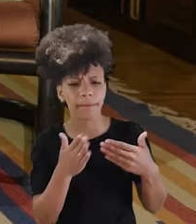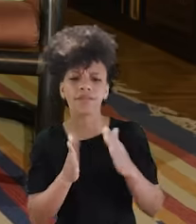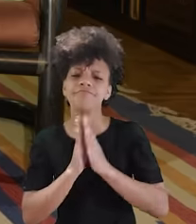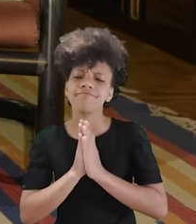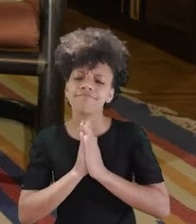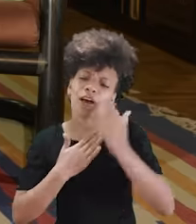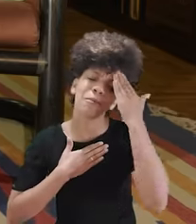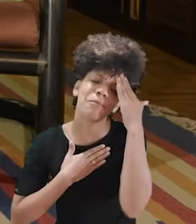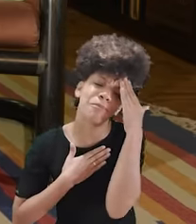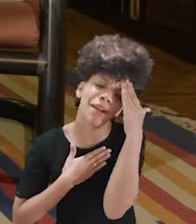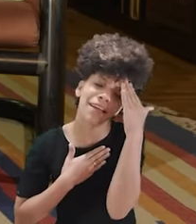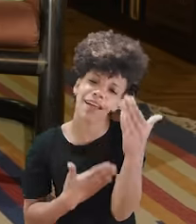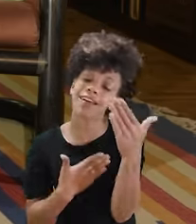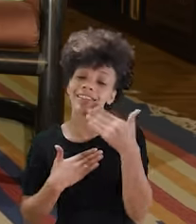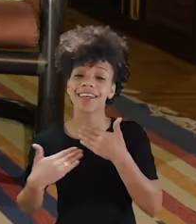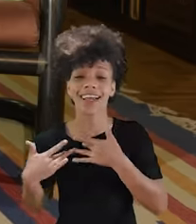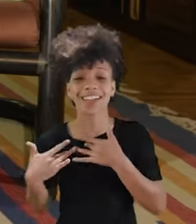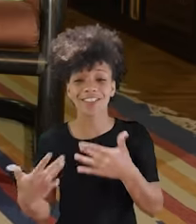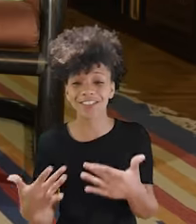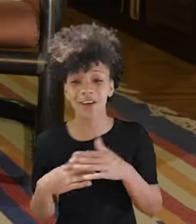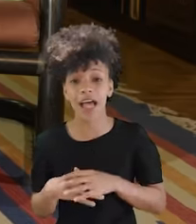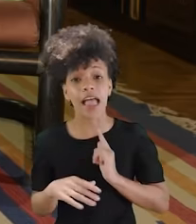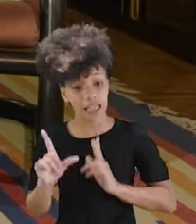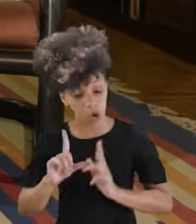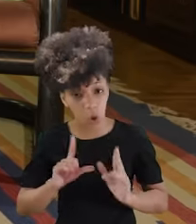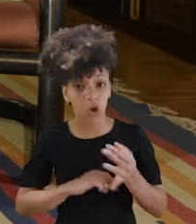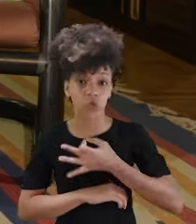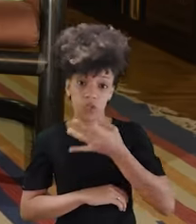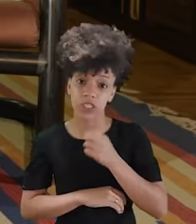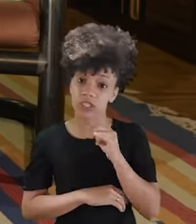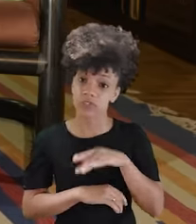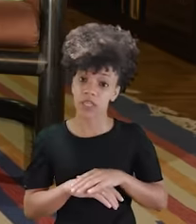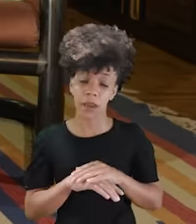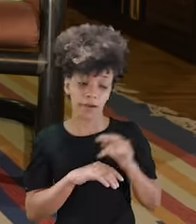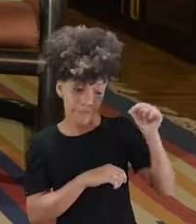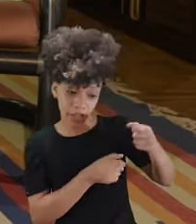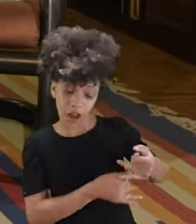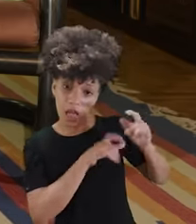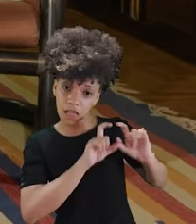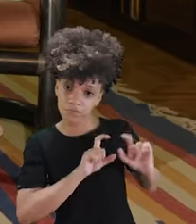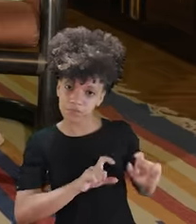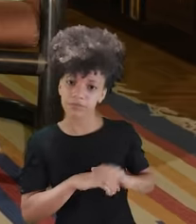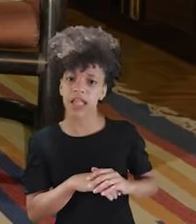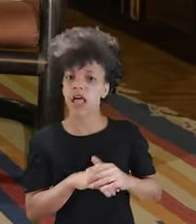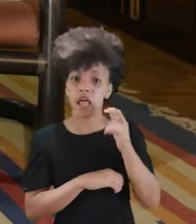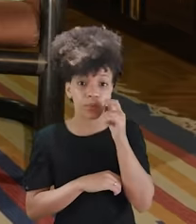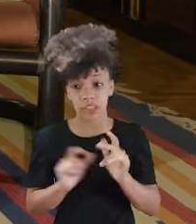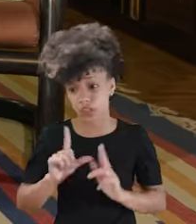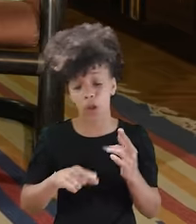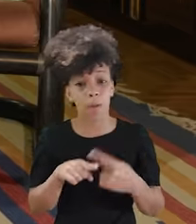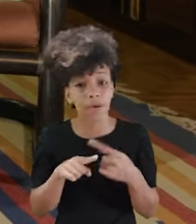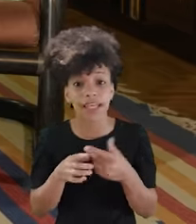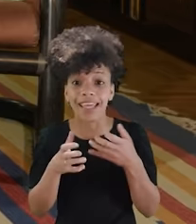achismo se você vai mudando a descrição embora a galera não assistiu o corte porque prefere assistir o vídeo inteiro lá talvez no copo Você pode ter um tempinho que você